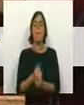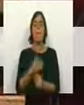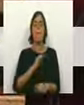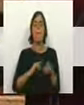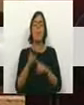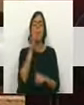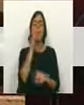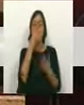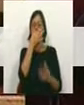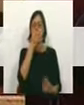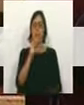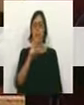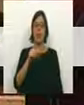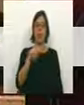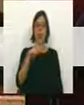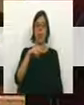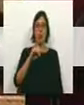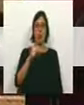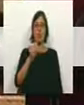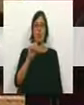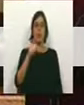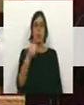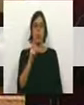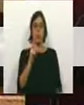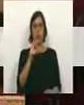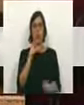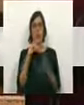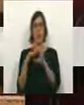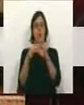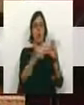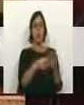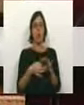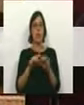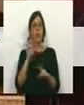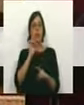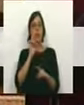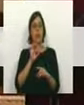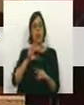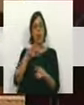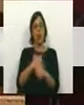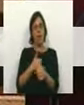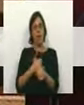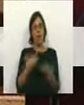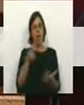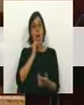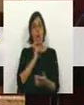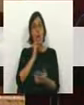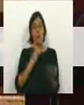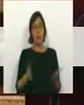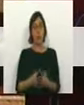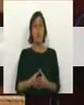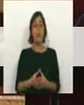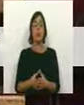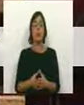O senhor deputado António Ventura falou da coesão territorial e da importância das regiões autónomas, particularmente dos Açores.